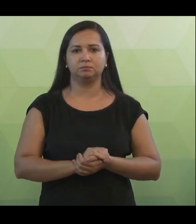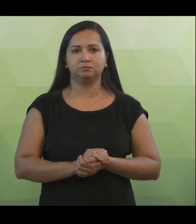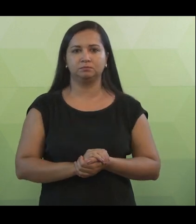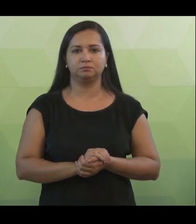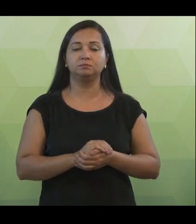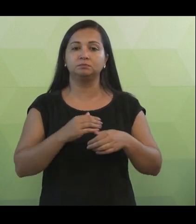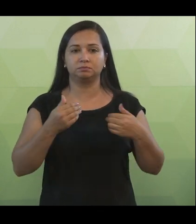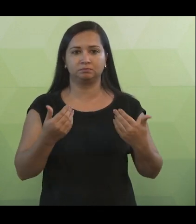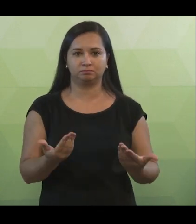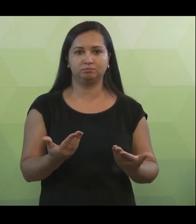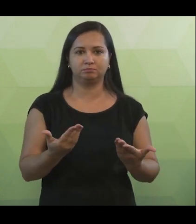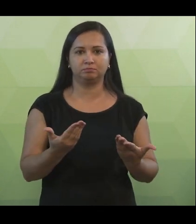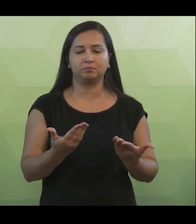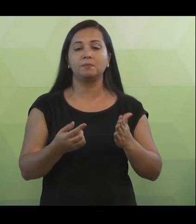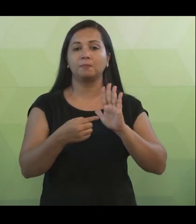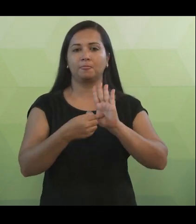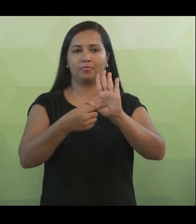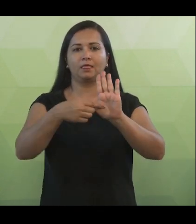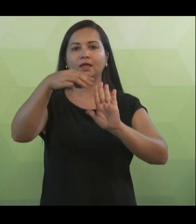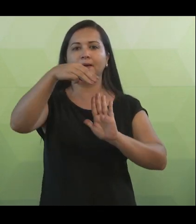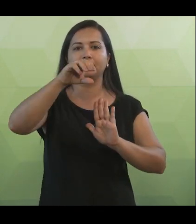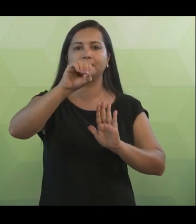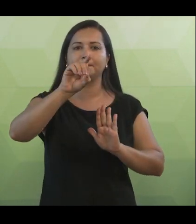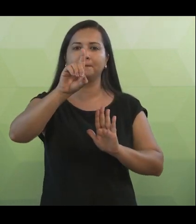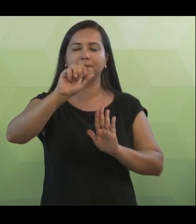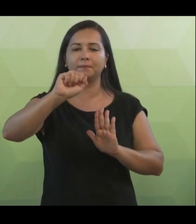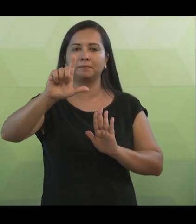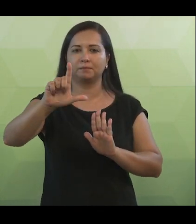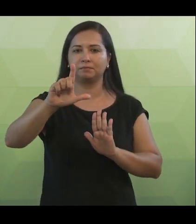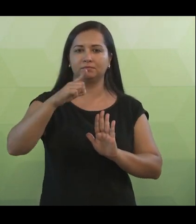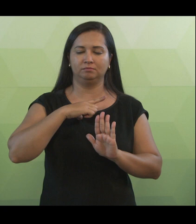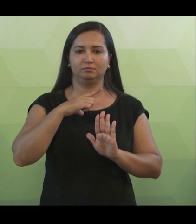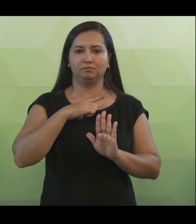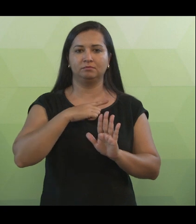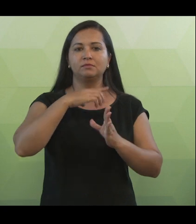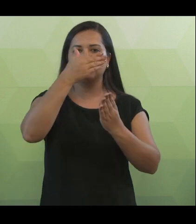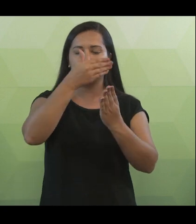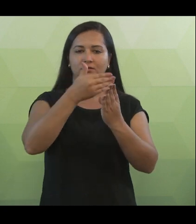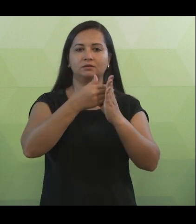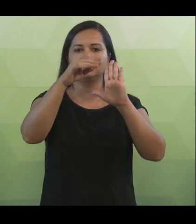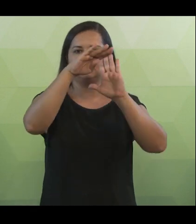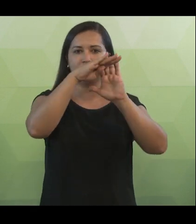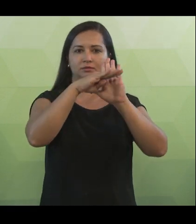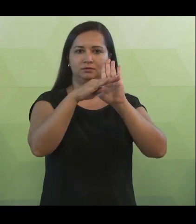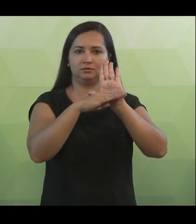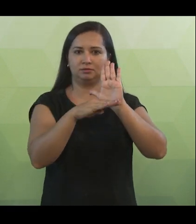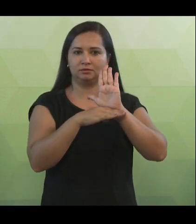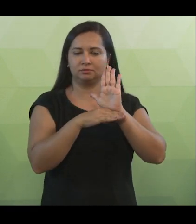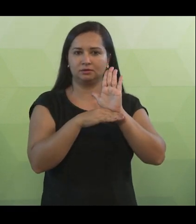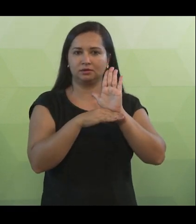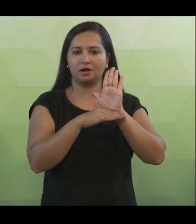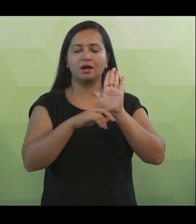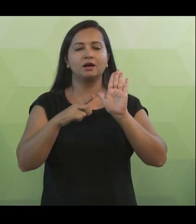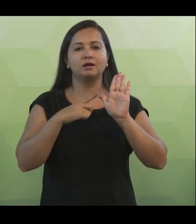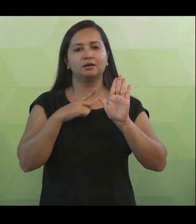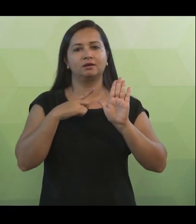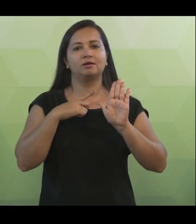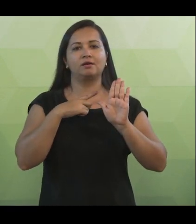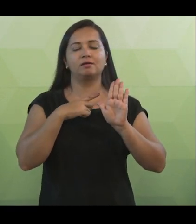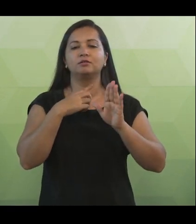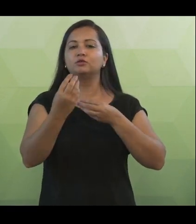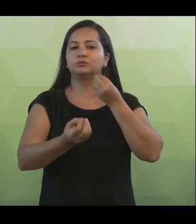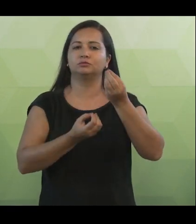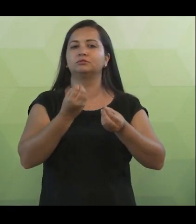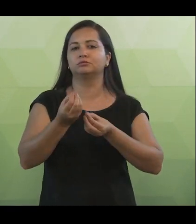Com isso, a marcação do modal vai ser injetada na página de listagem e aí o modal poderá ser exibido.